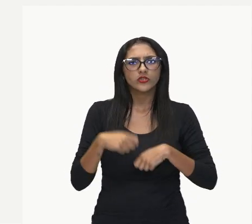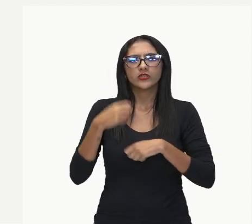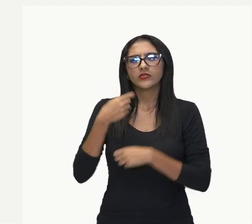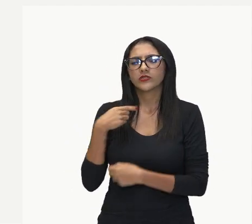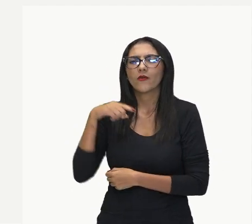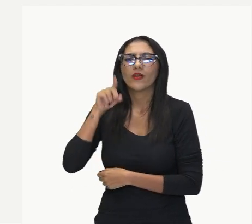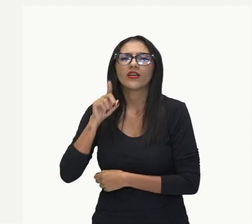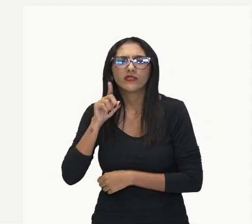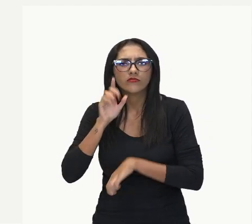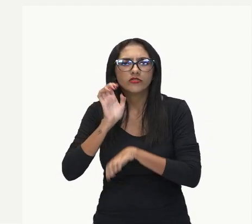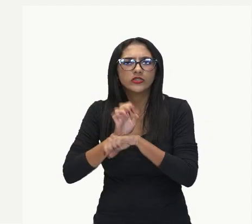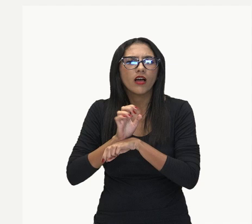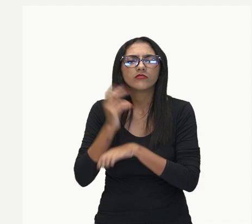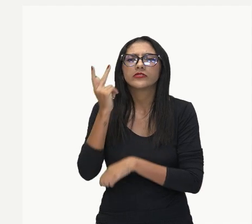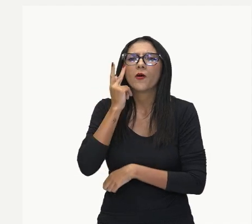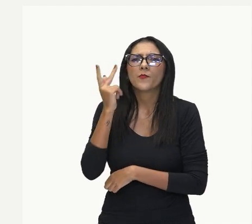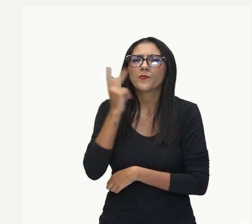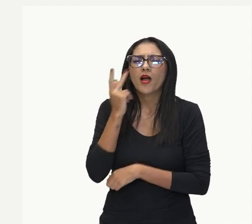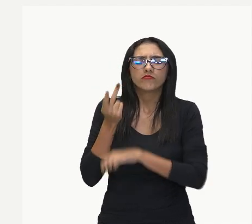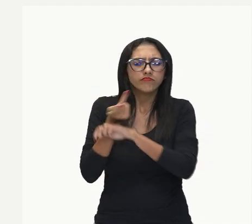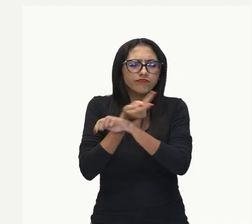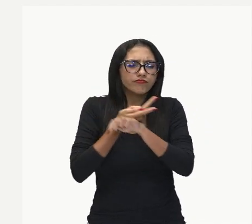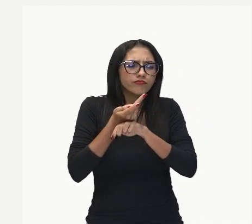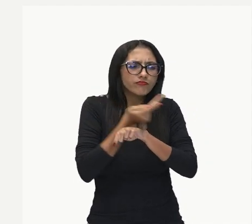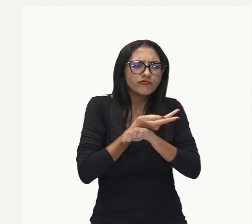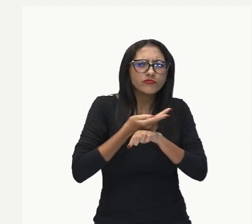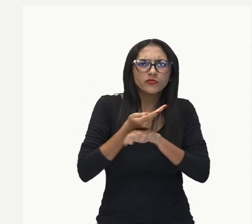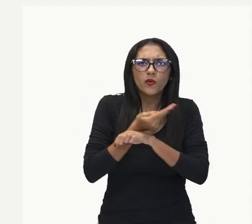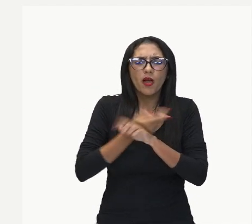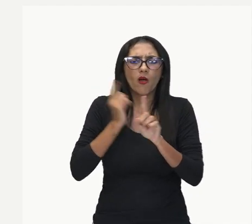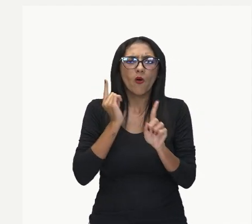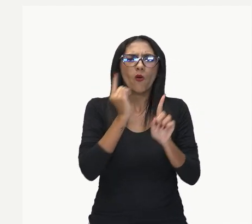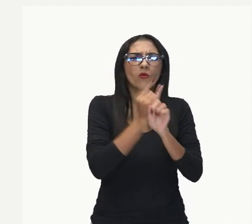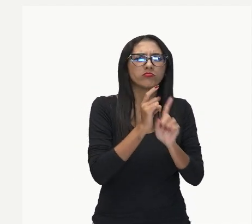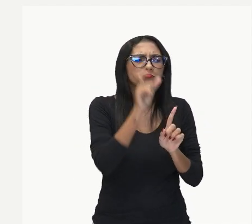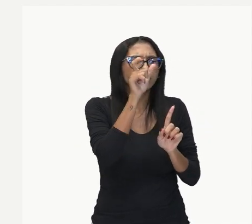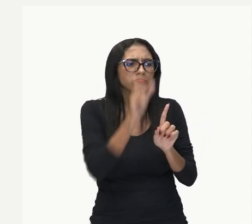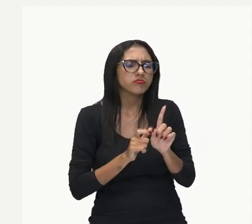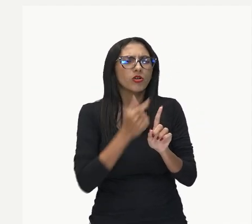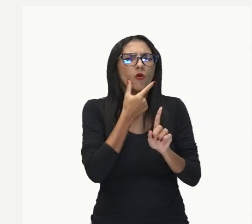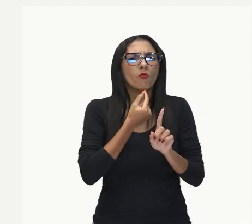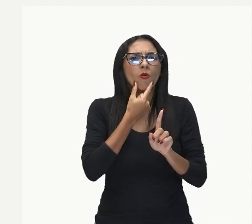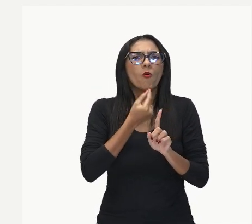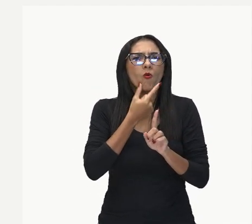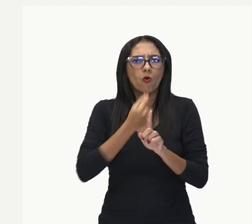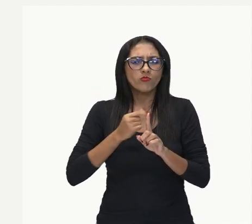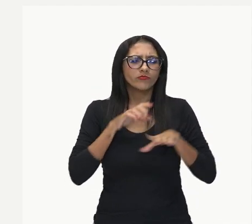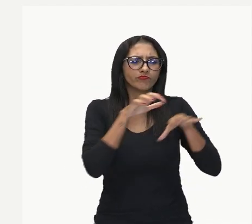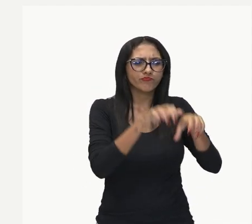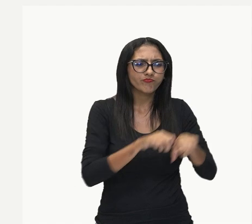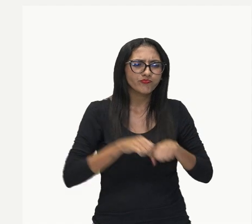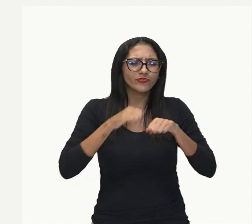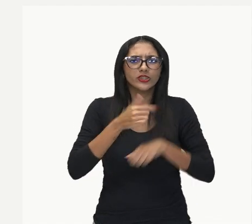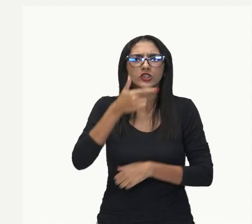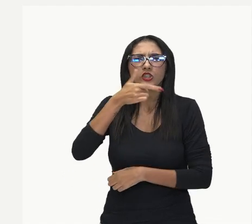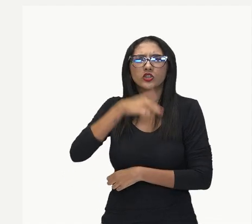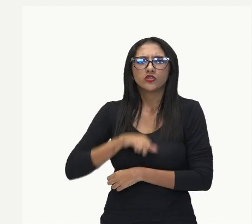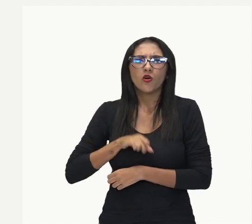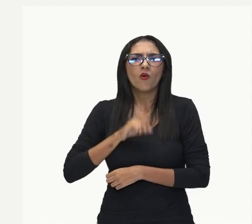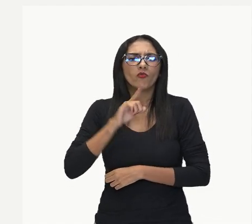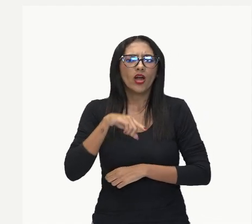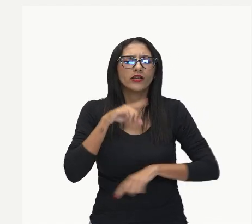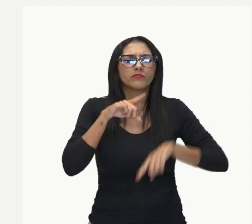São Paulo procurar esse tal Venceslau Pietro Pietra e retomar o